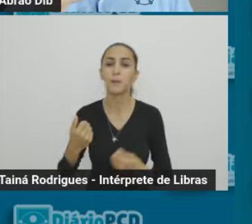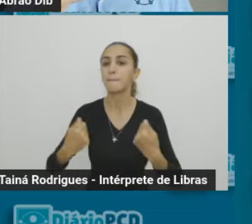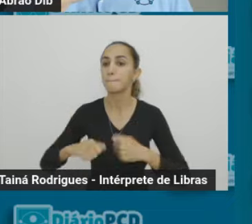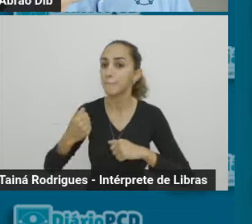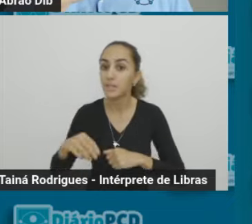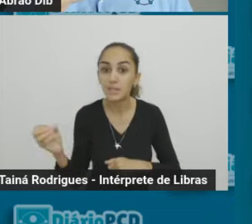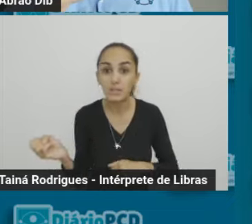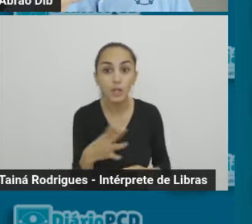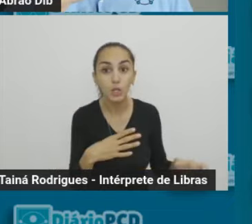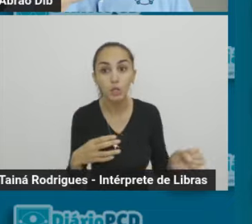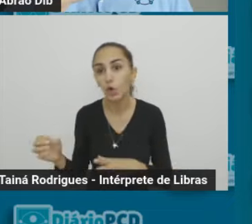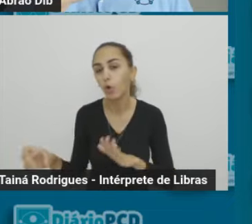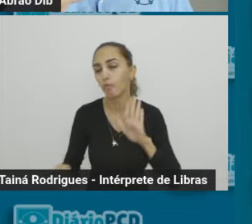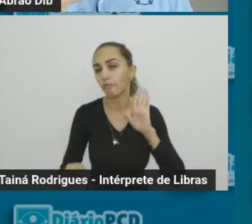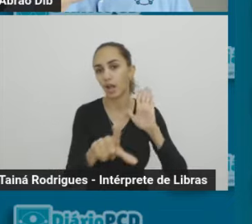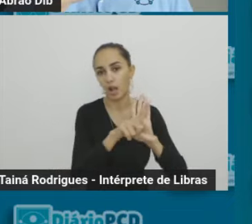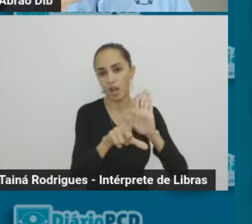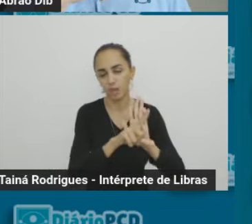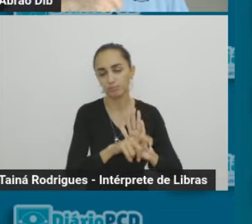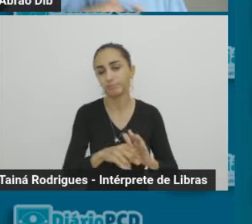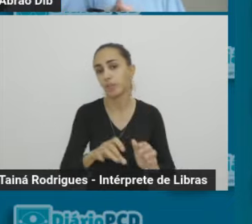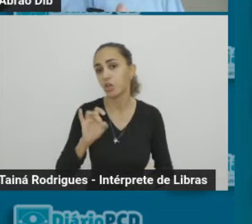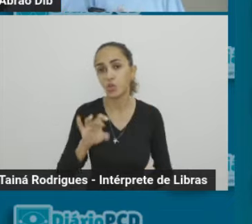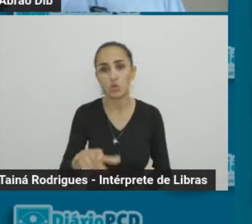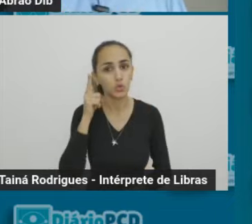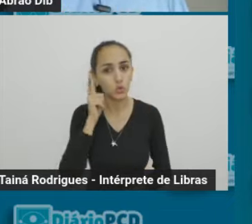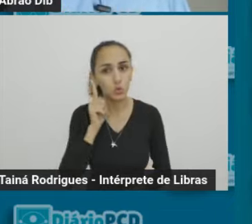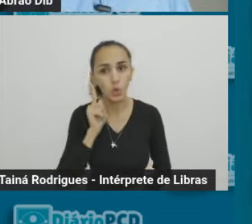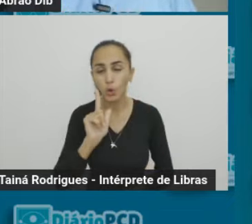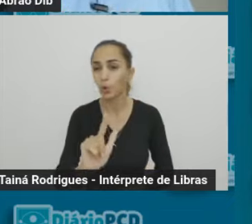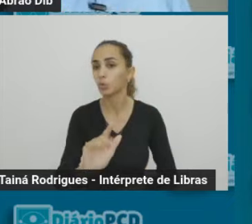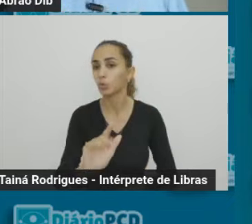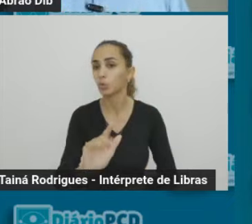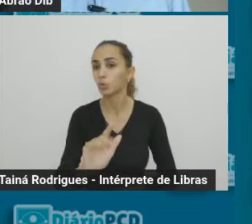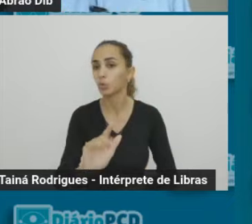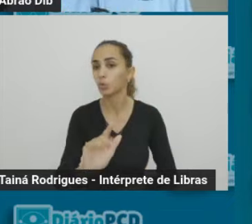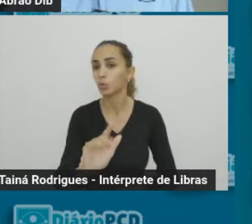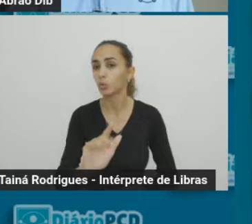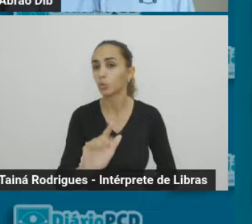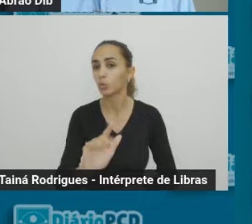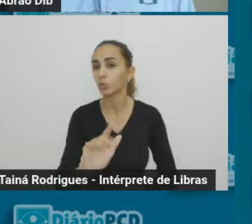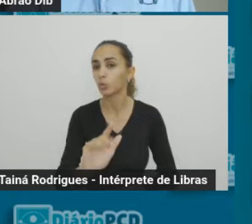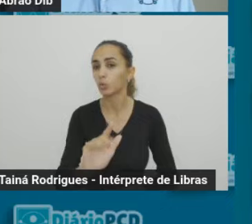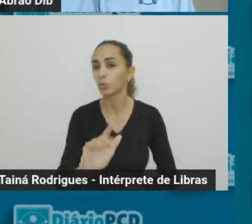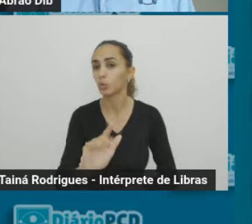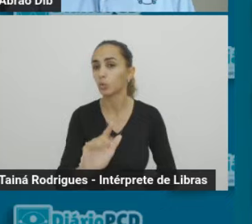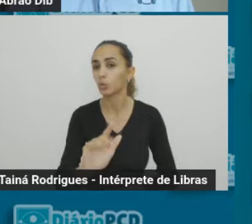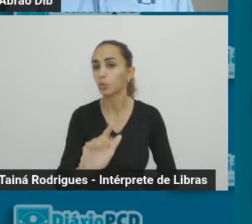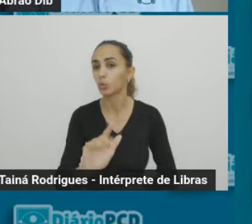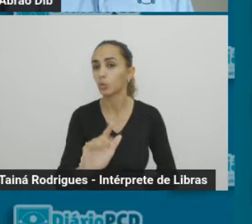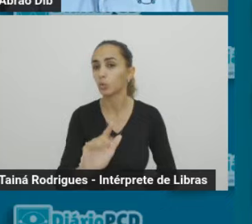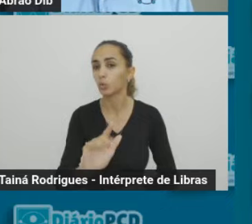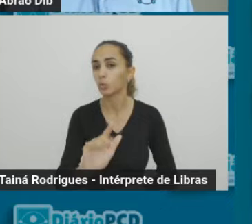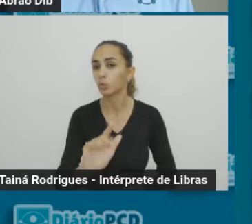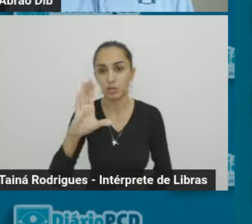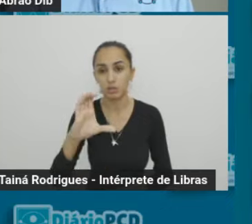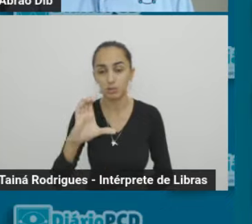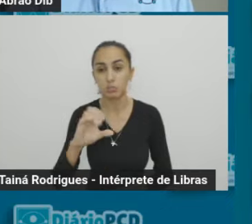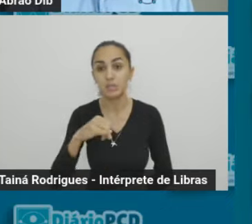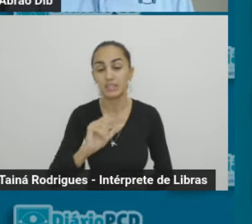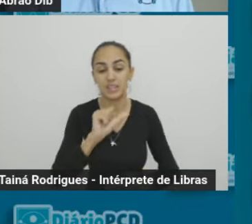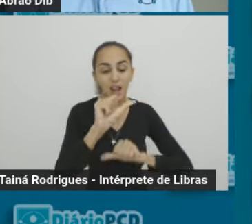atualizar isso. E eu só vou conseguir ajudar as pessoas com deficiência da minha cidade se eu conseguir mudar algumas leis. Às